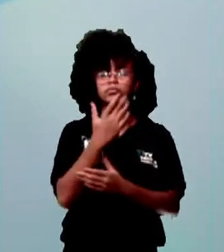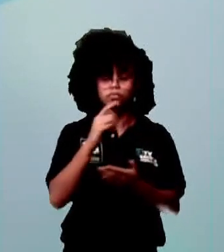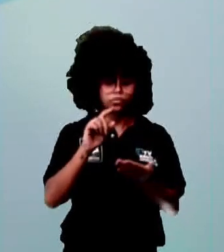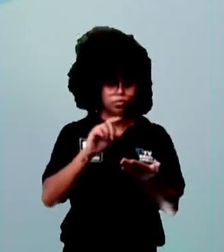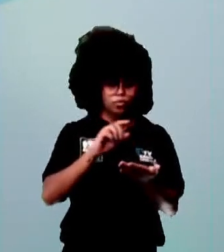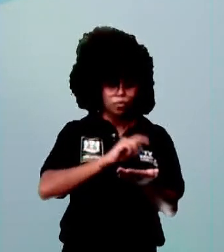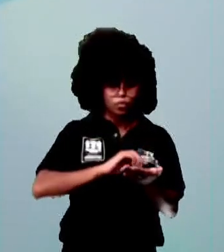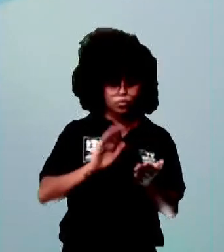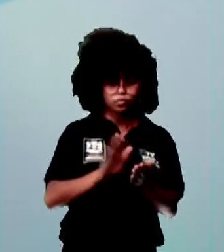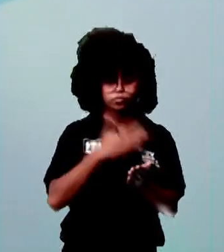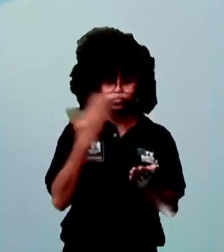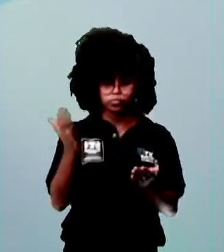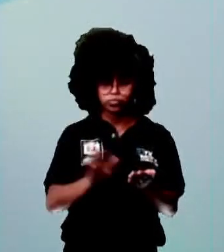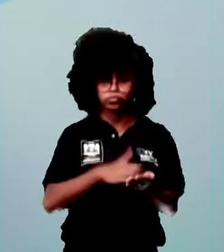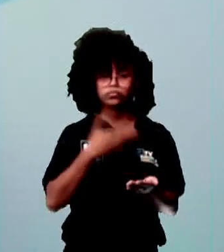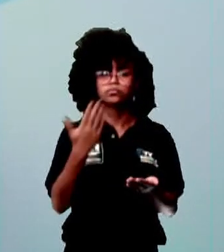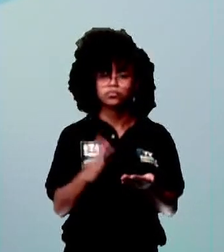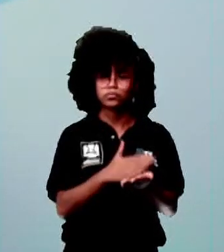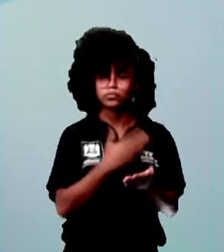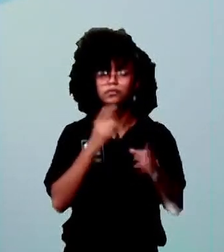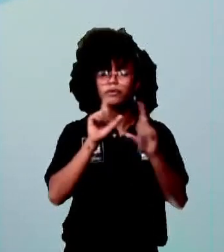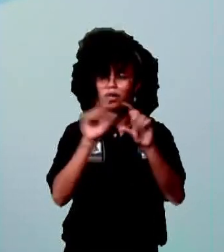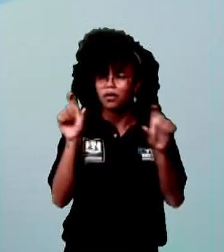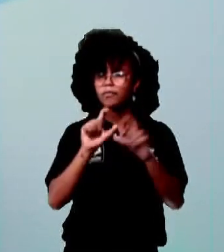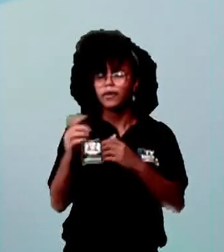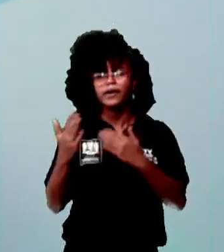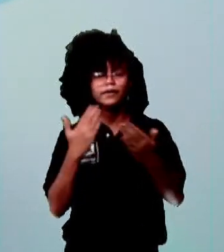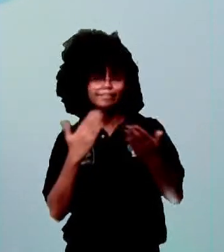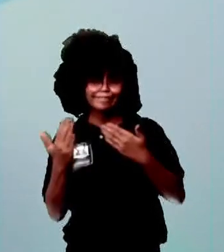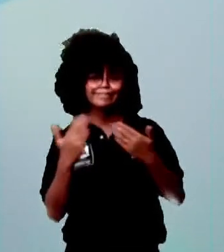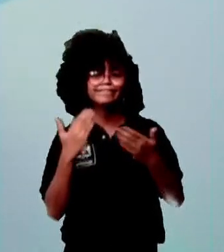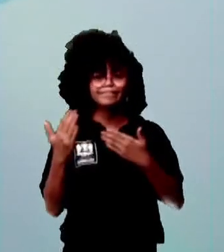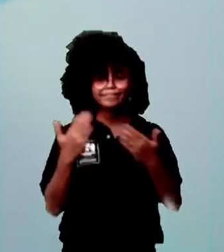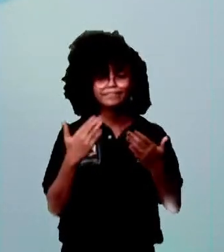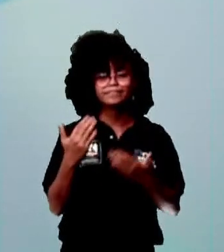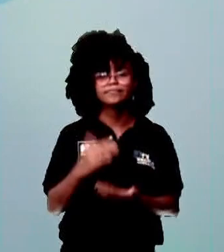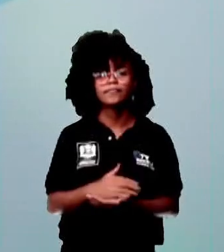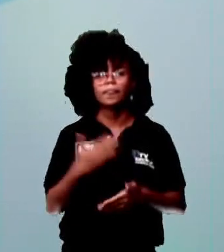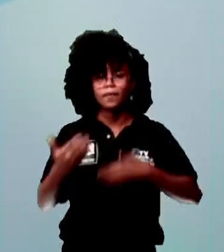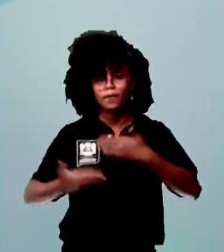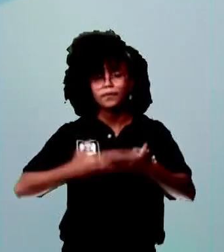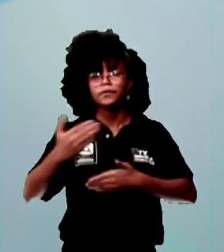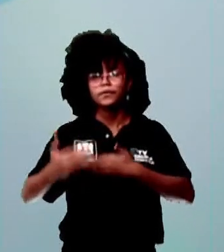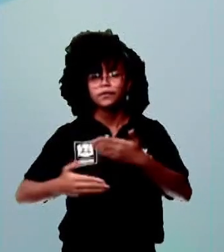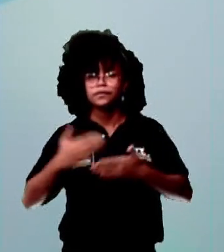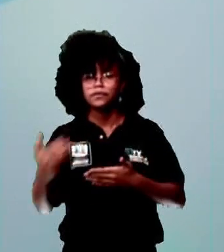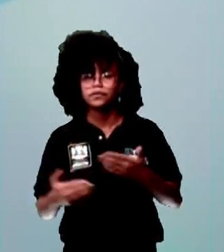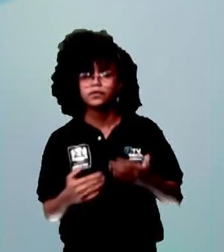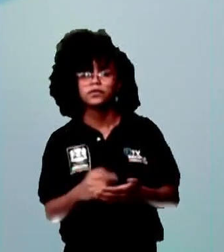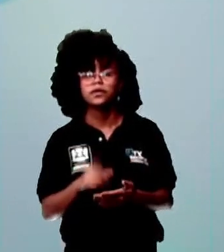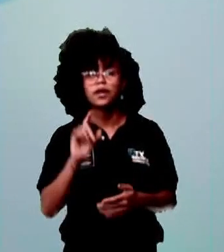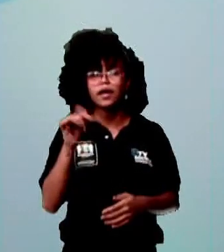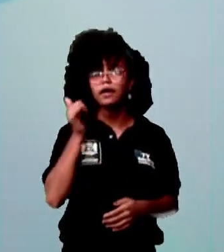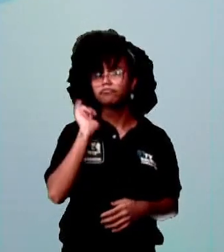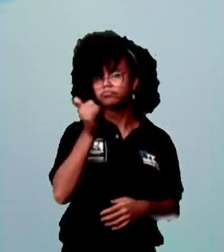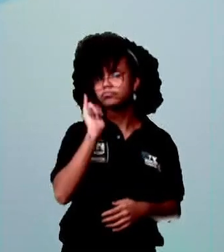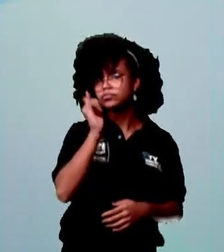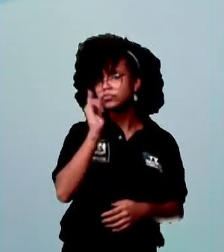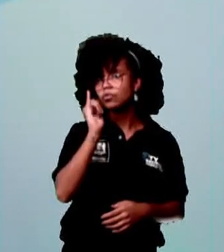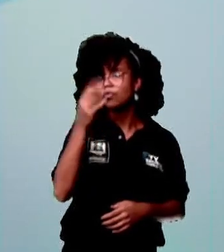como recortes mesmo para entretenimento. É um gênero que se apoia na narrativa, portanto ela conta